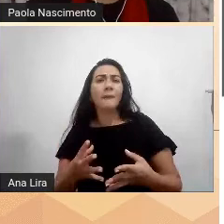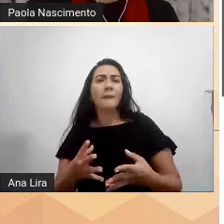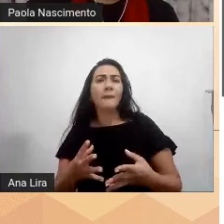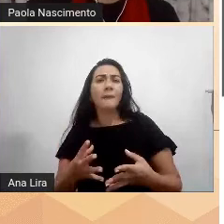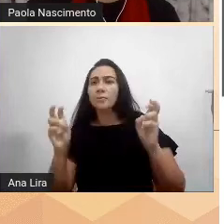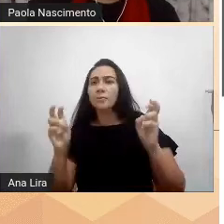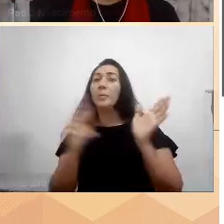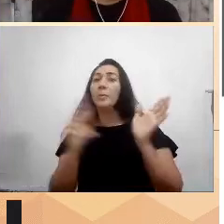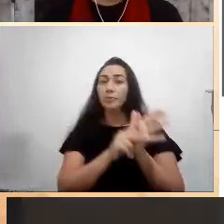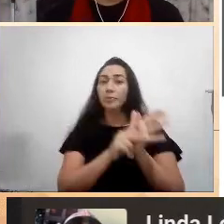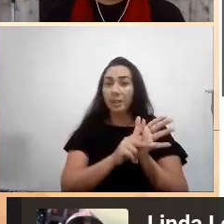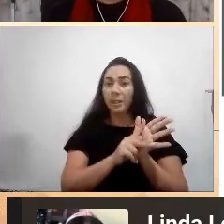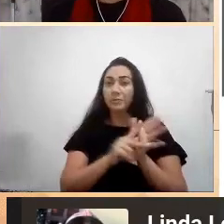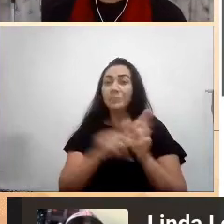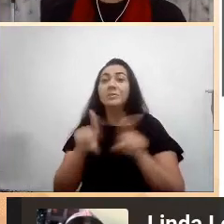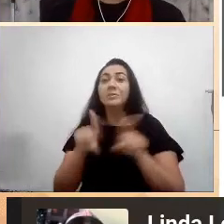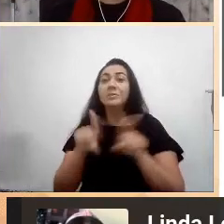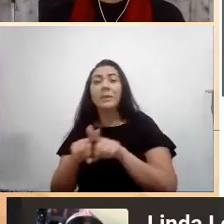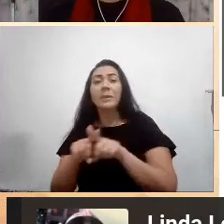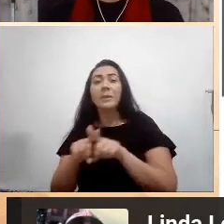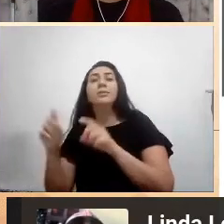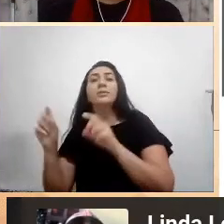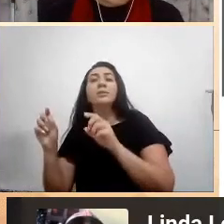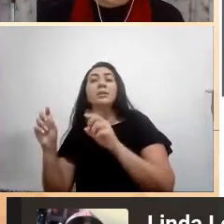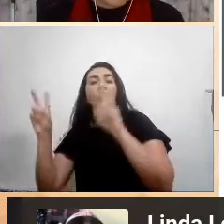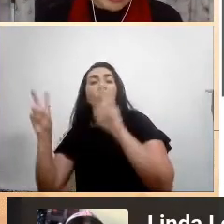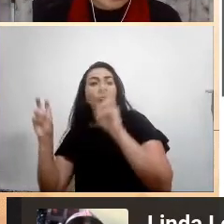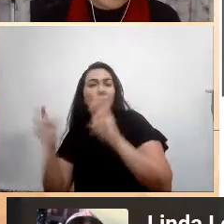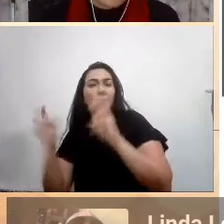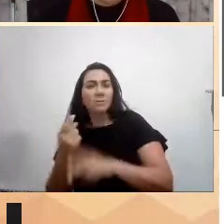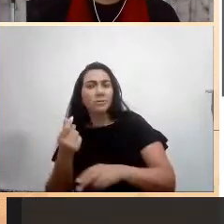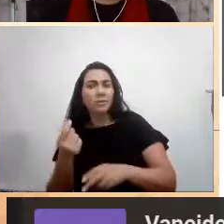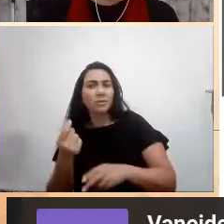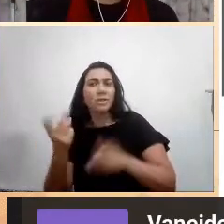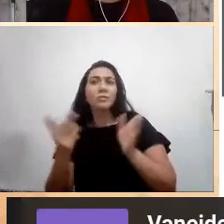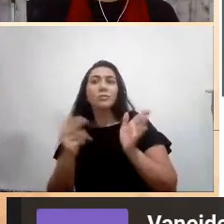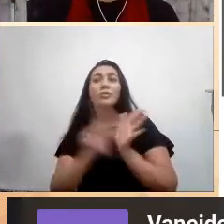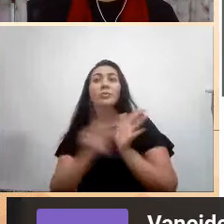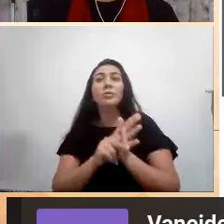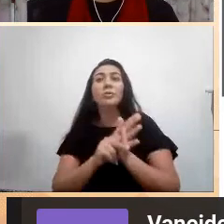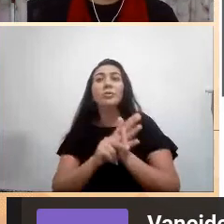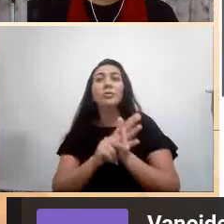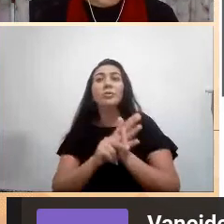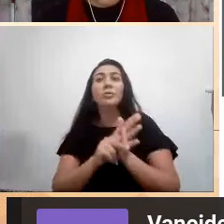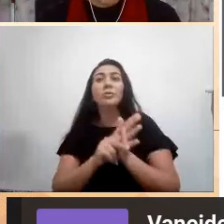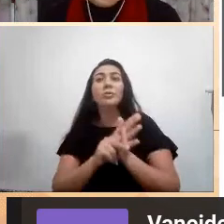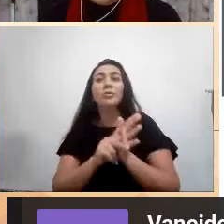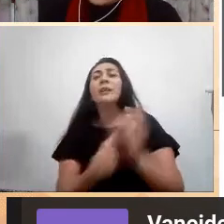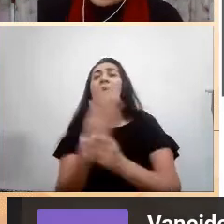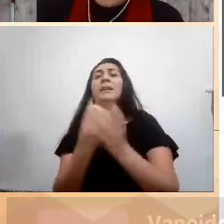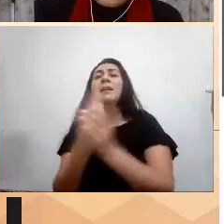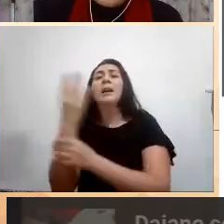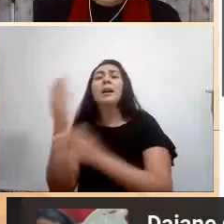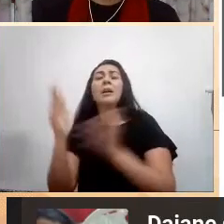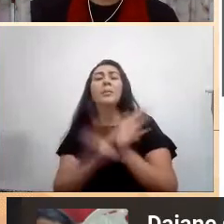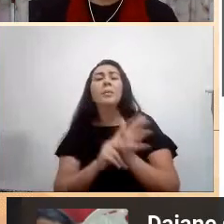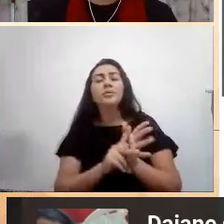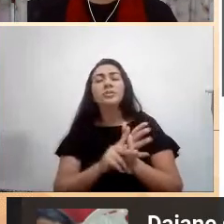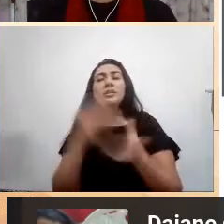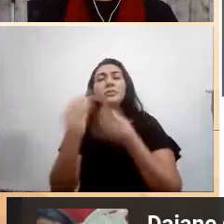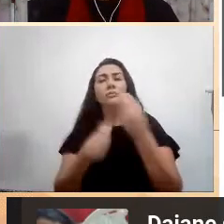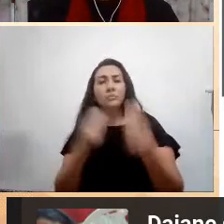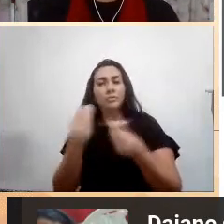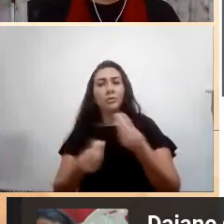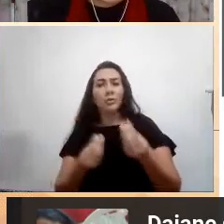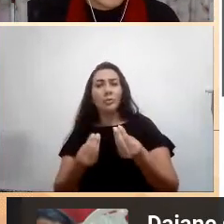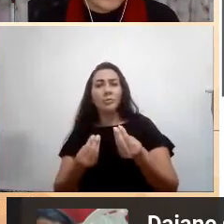entenderem como é que funciona fazer essa elaboração de projetos para essas unidades de informação, e eu espero estar contribuindo